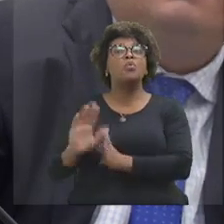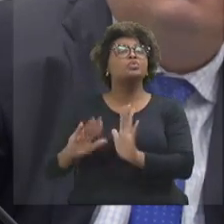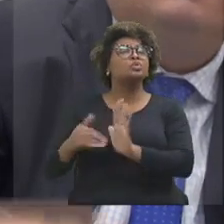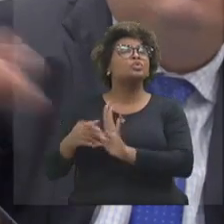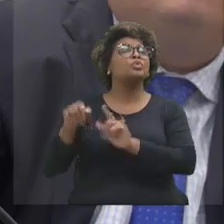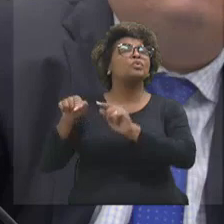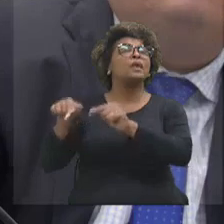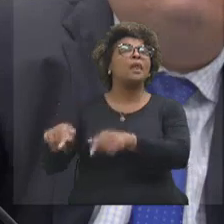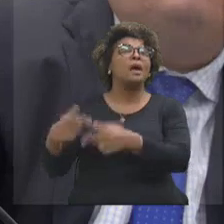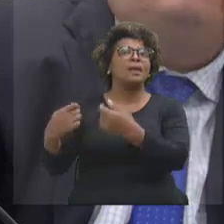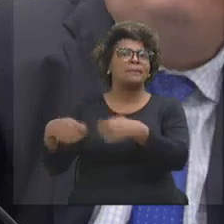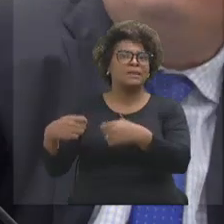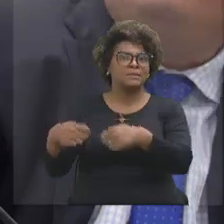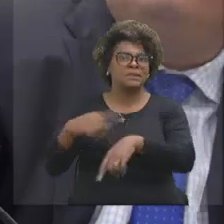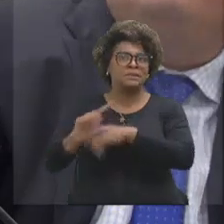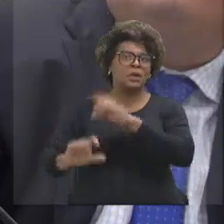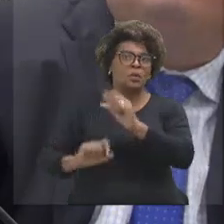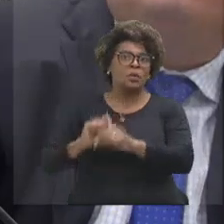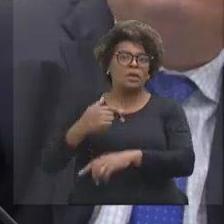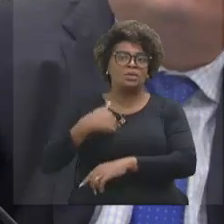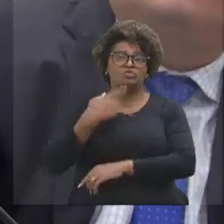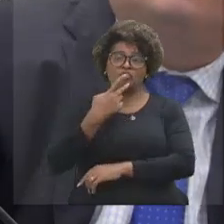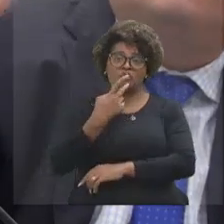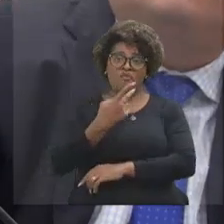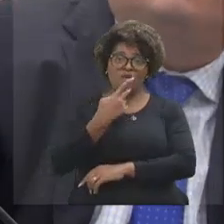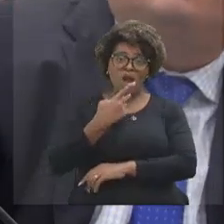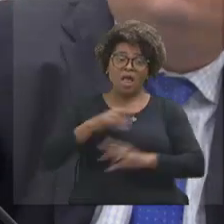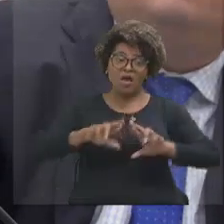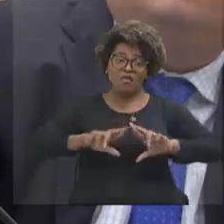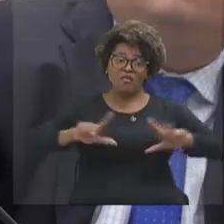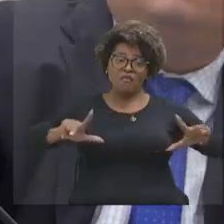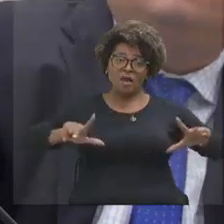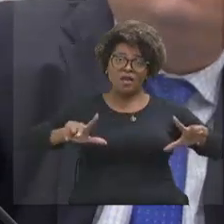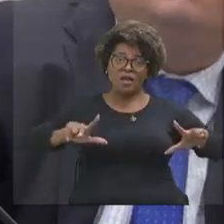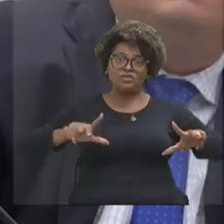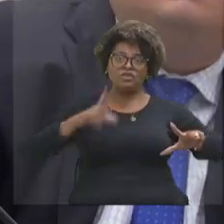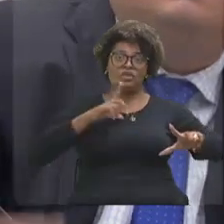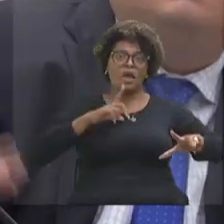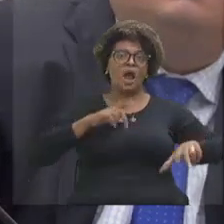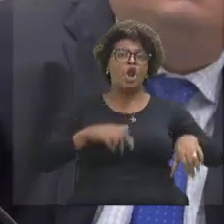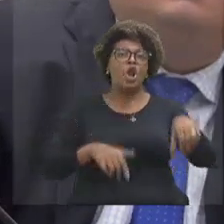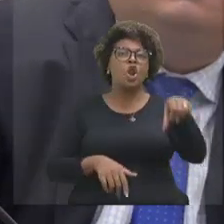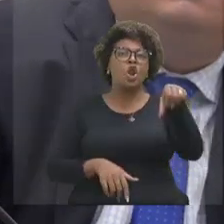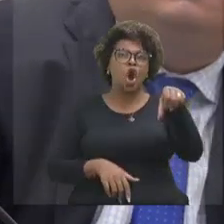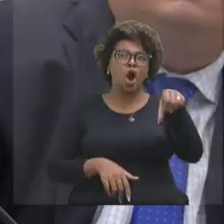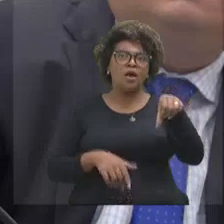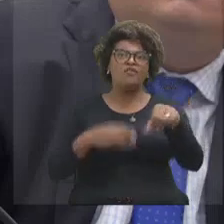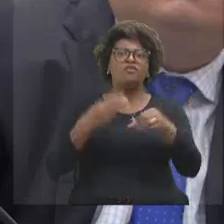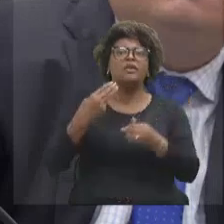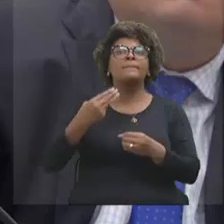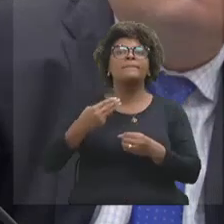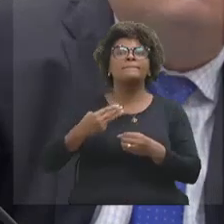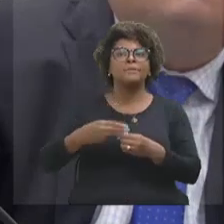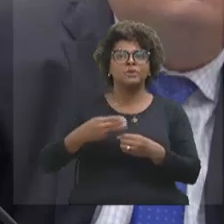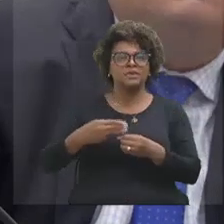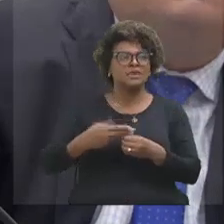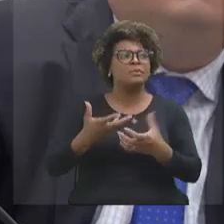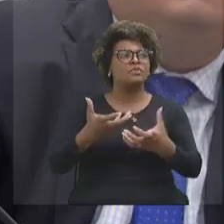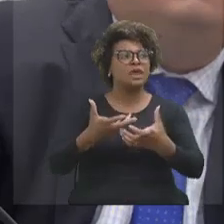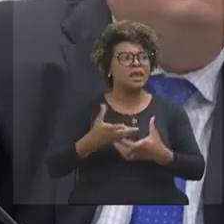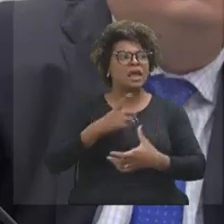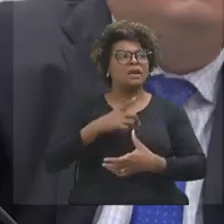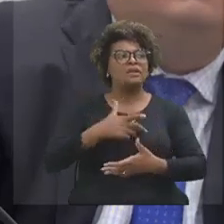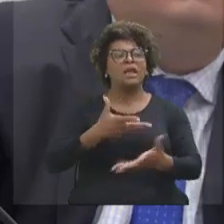discutindo é que são coisas distintas esses nove municípios querem continuar sendo atendidos onde